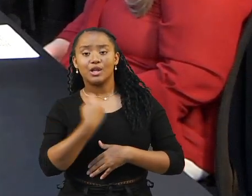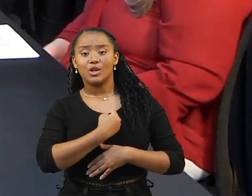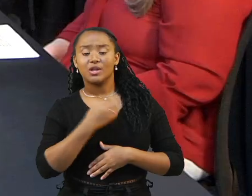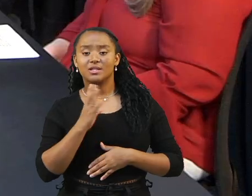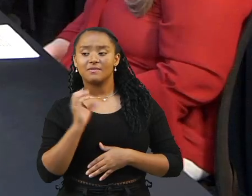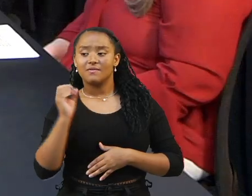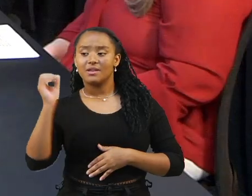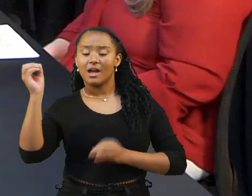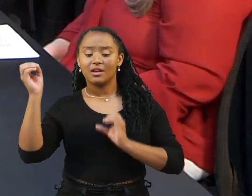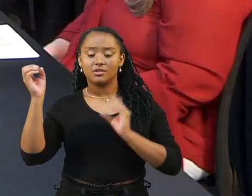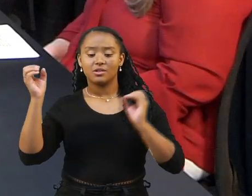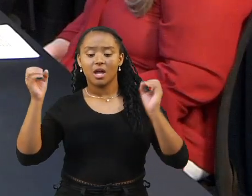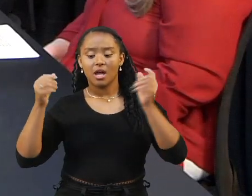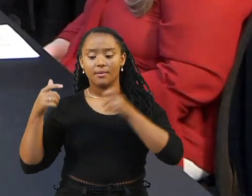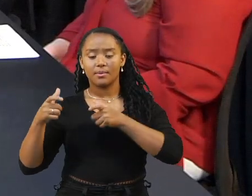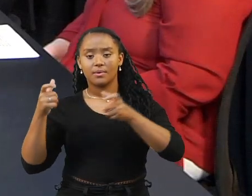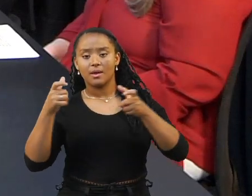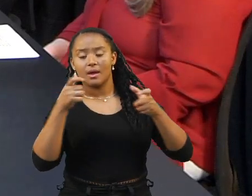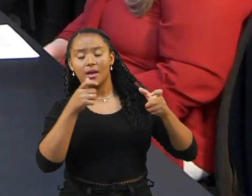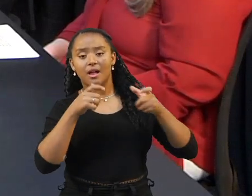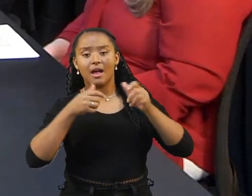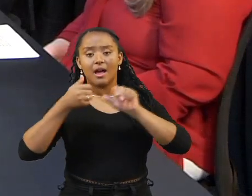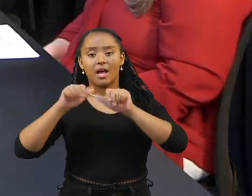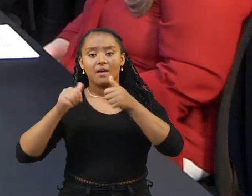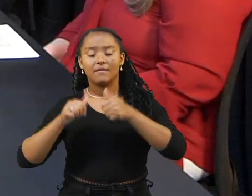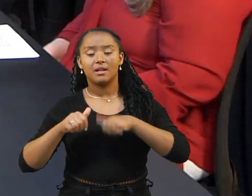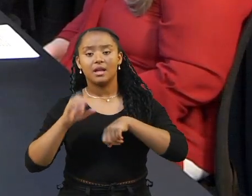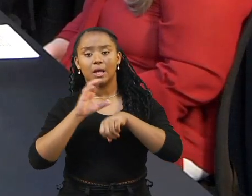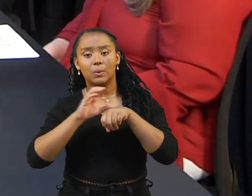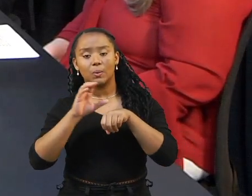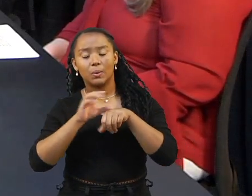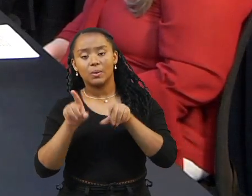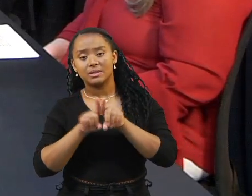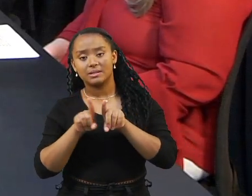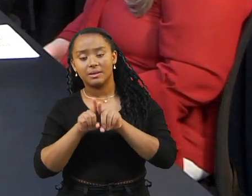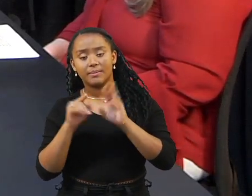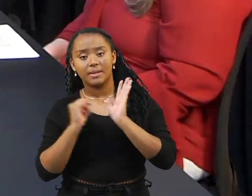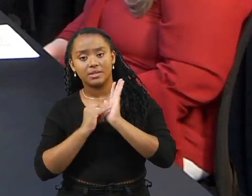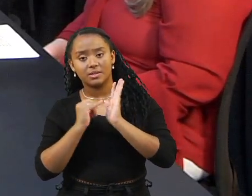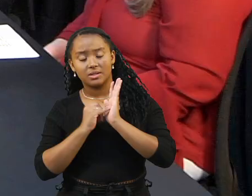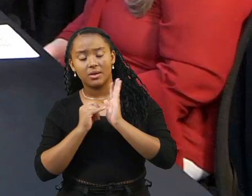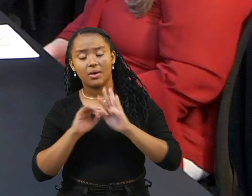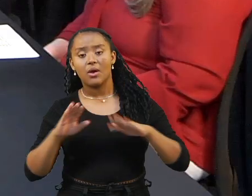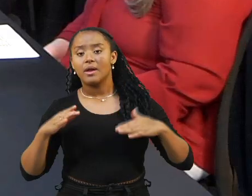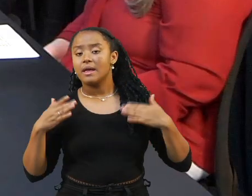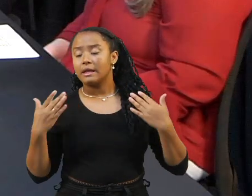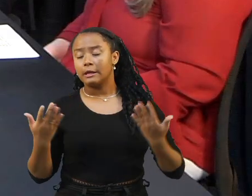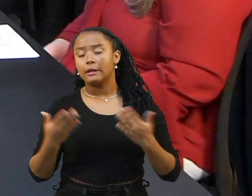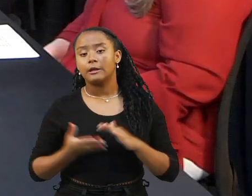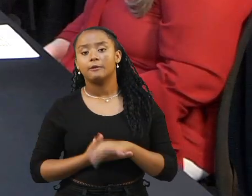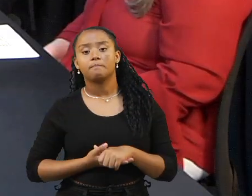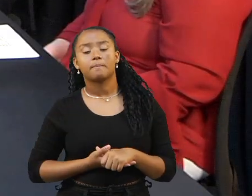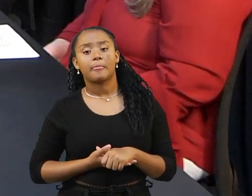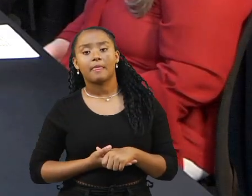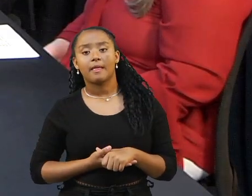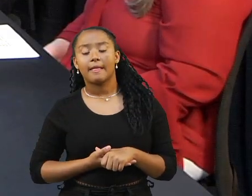outros lugares avaliando os cursos e as instituições. E não